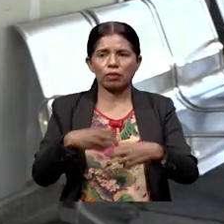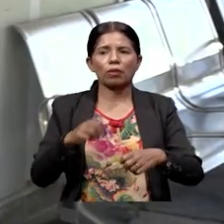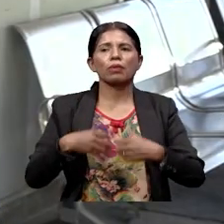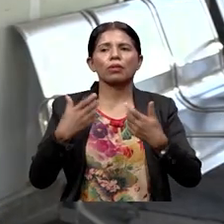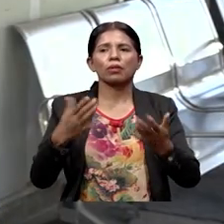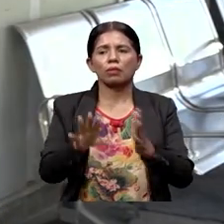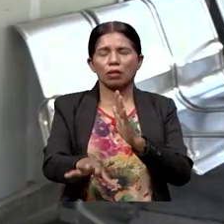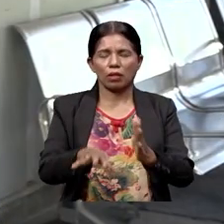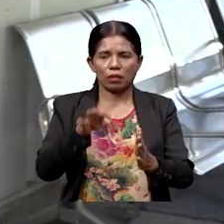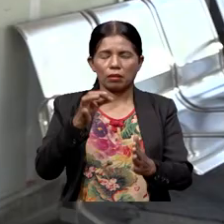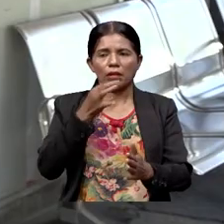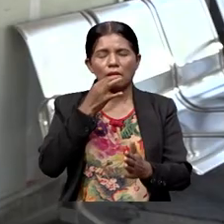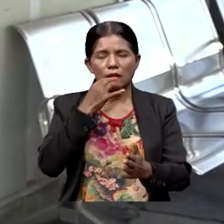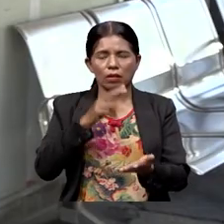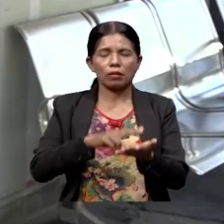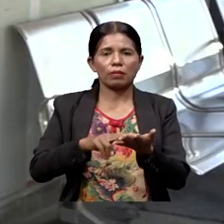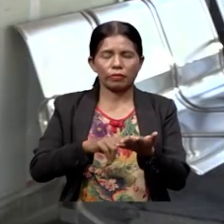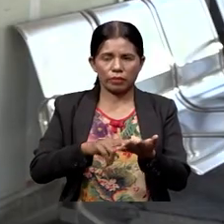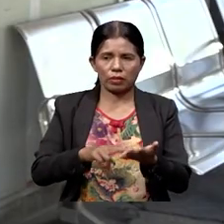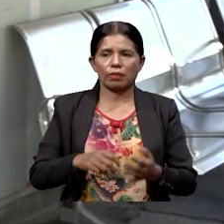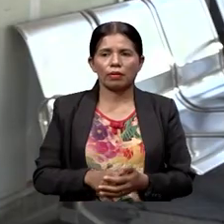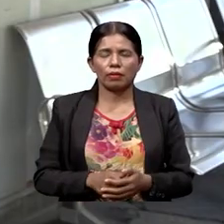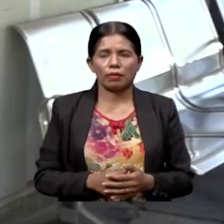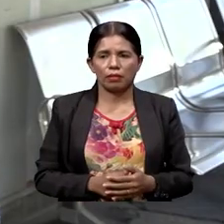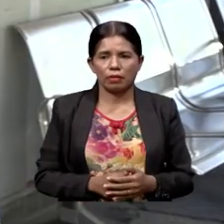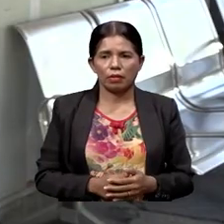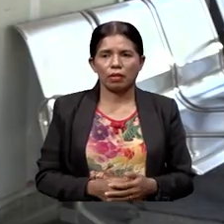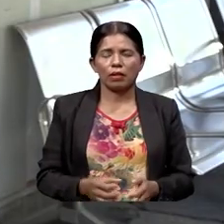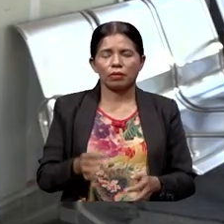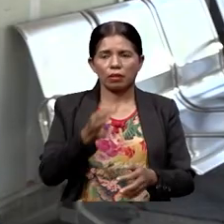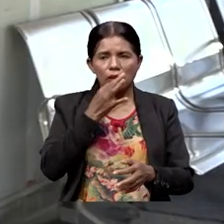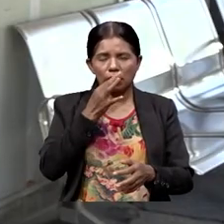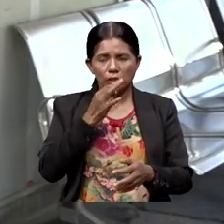atu he tanta ai ha nutritente na escala atu ha de